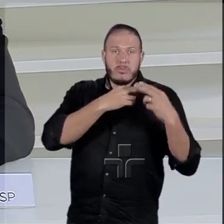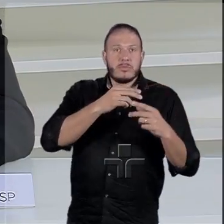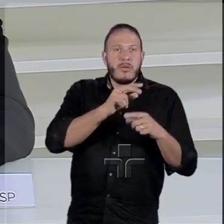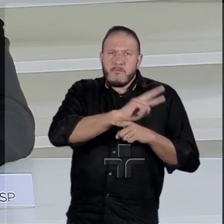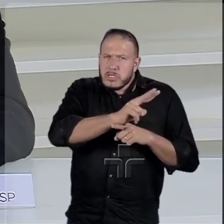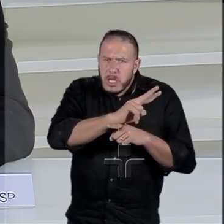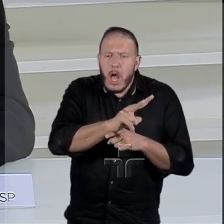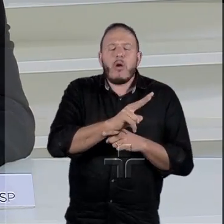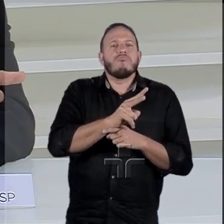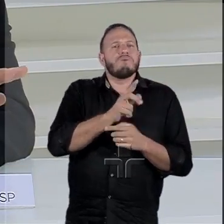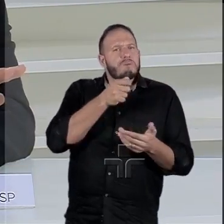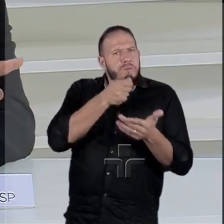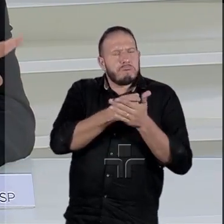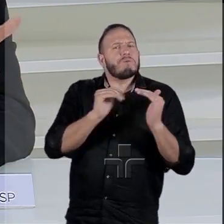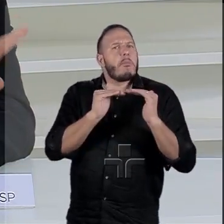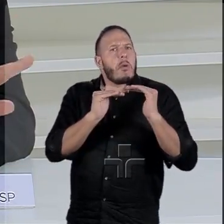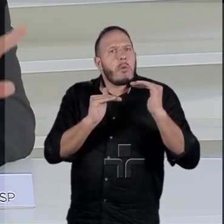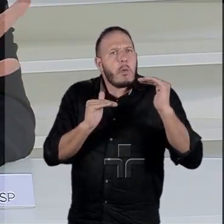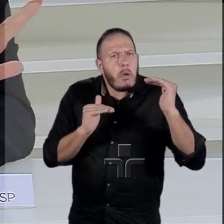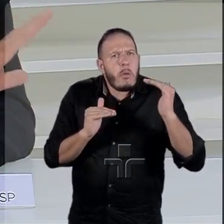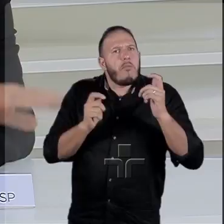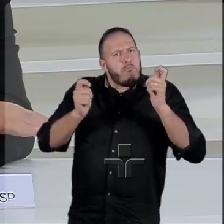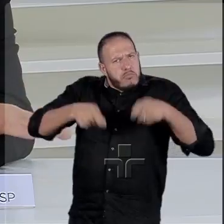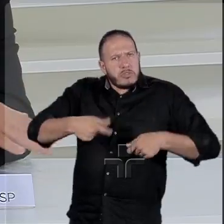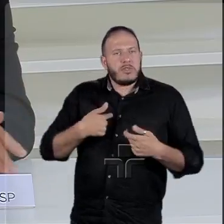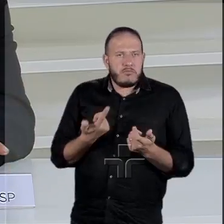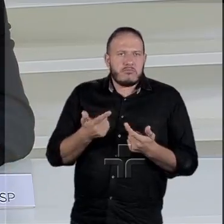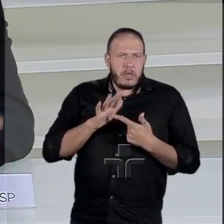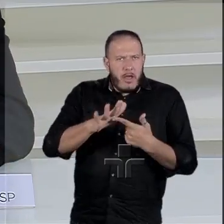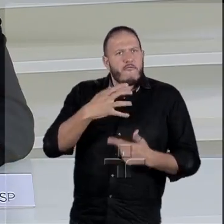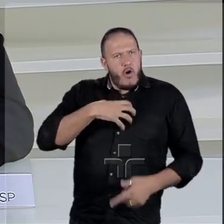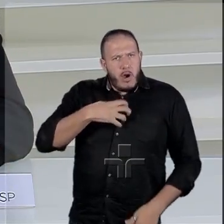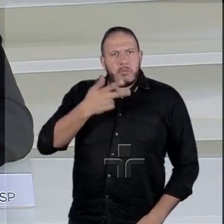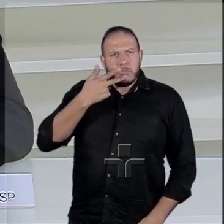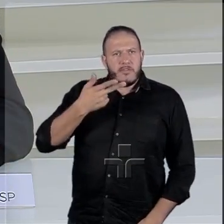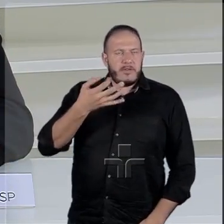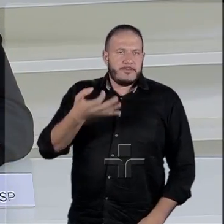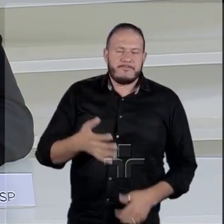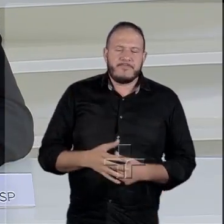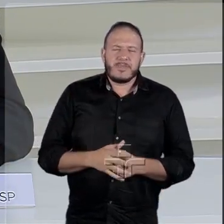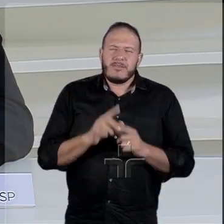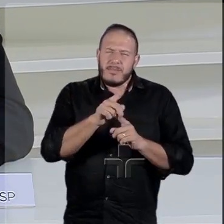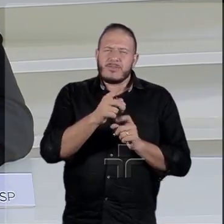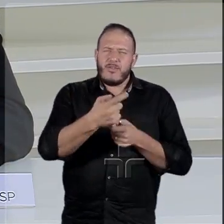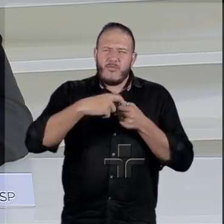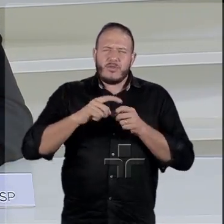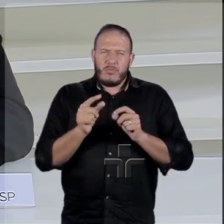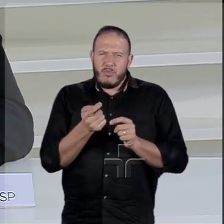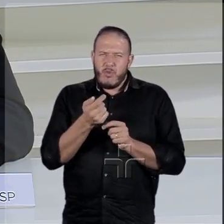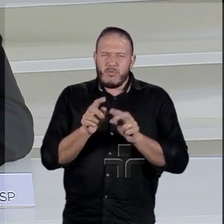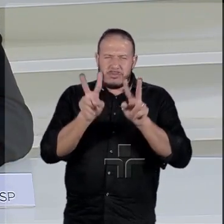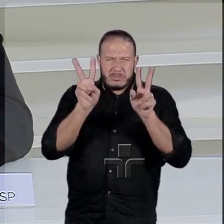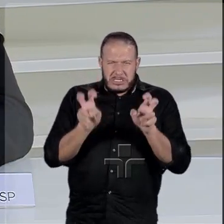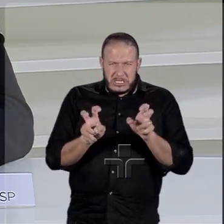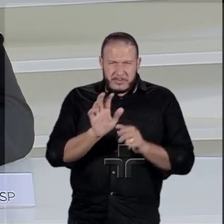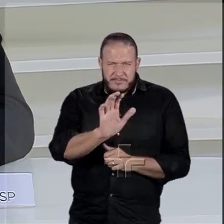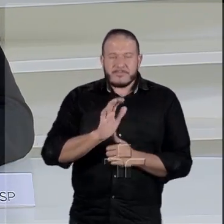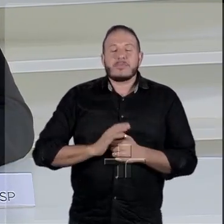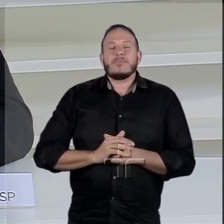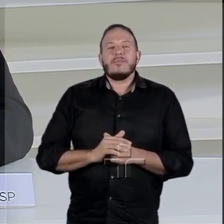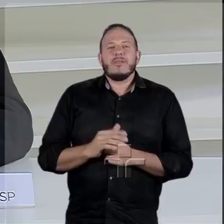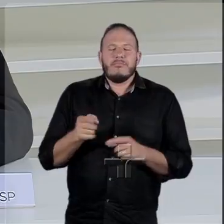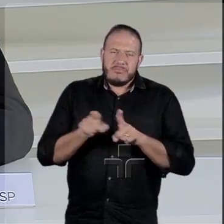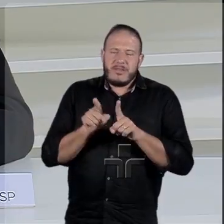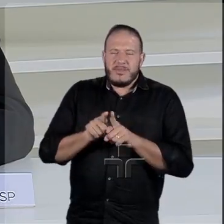absolutamente possível, ao contrário do que tem dito certo discurso. Mas eu só queria voltar ao ponto que o Ming e o professor